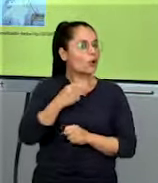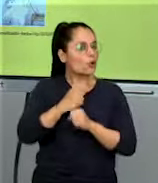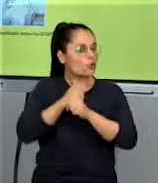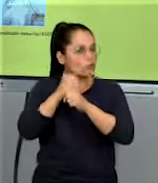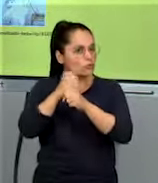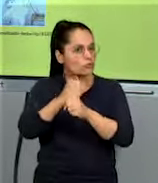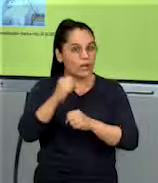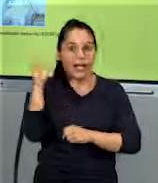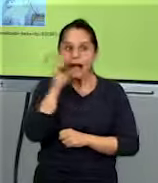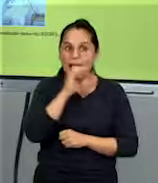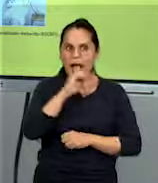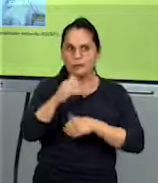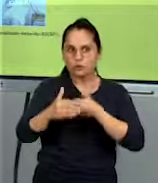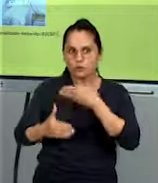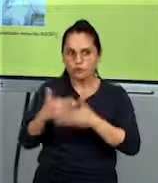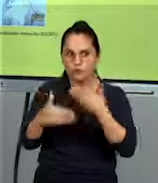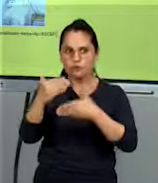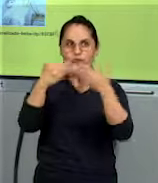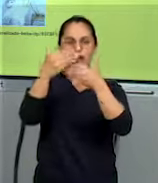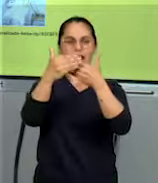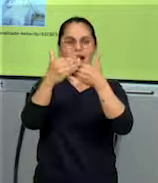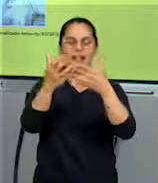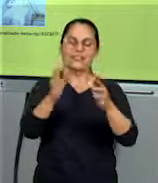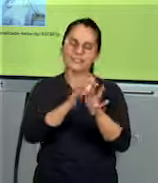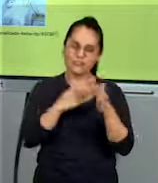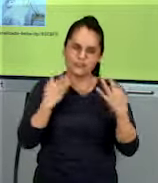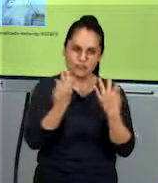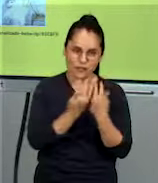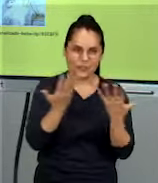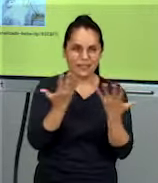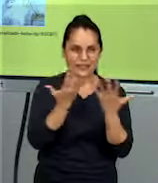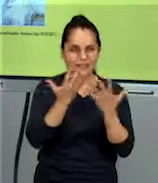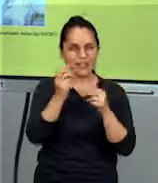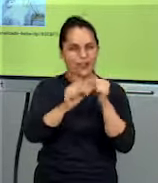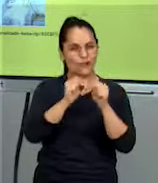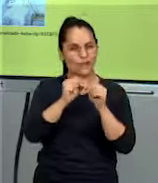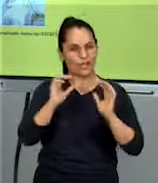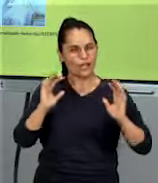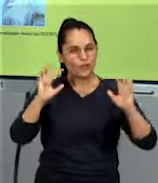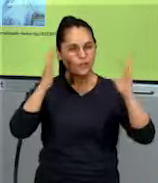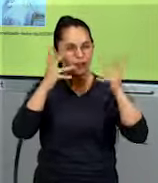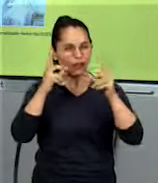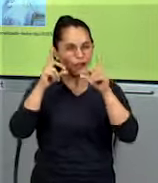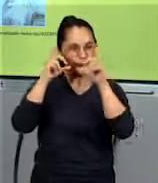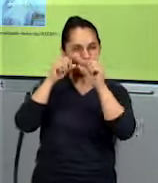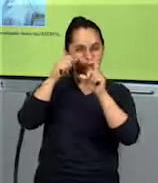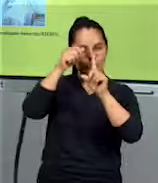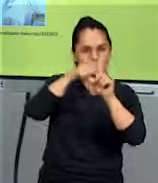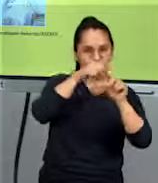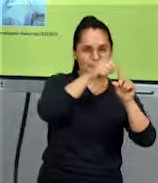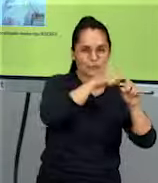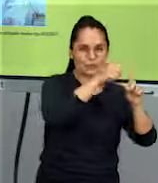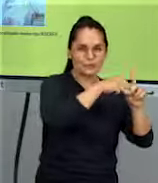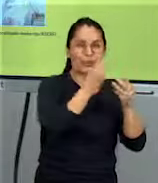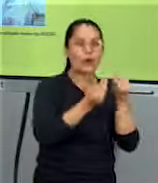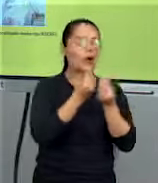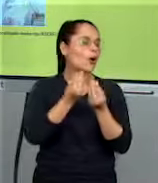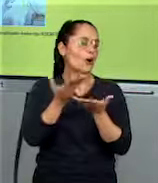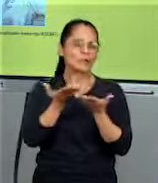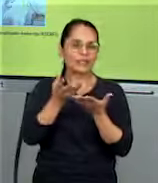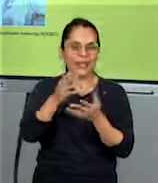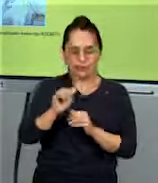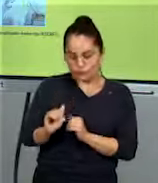muito rápido. E aí as famílias querem comemorar, querem ter as fotos, querem relembrar de quando aquela criança